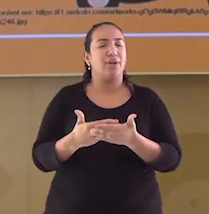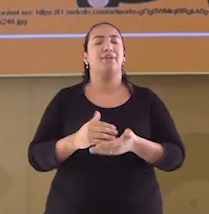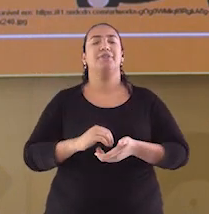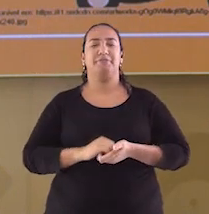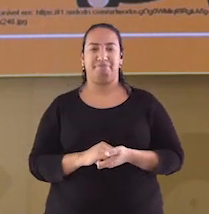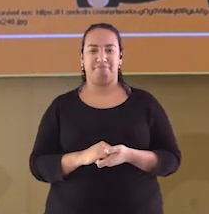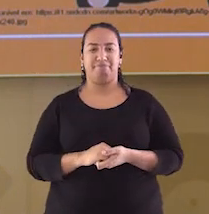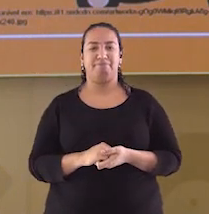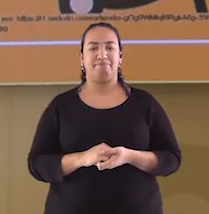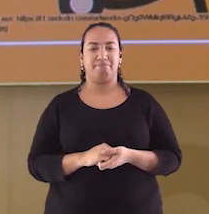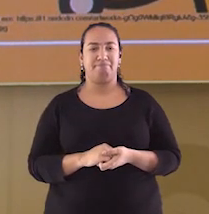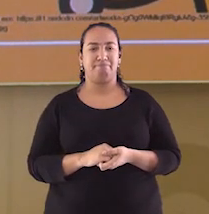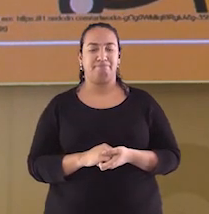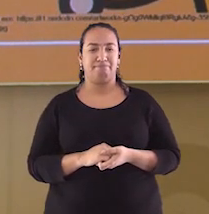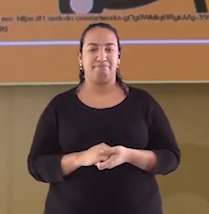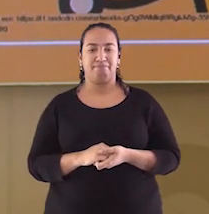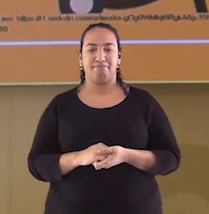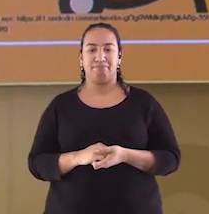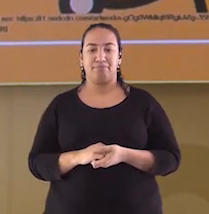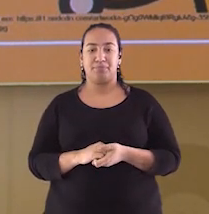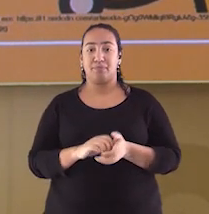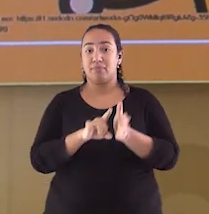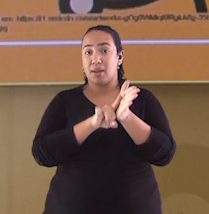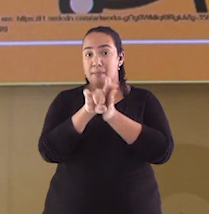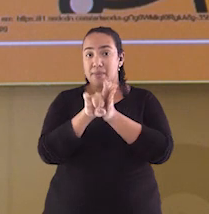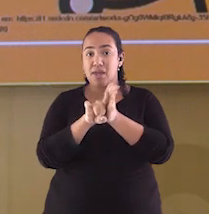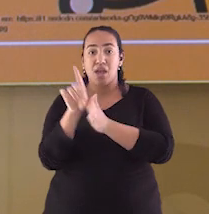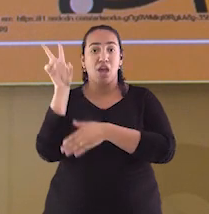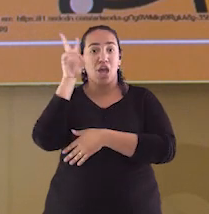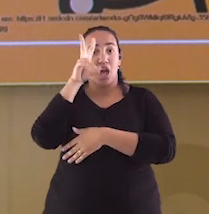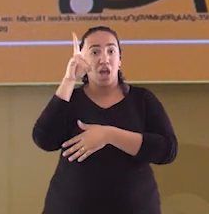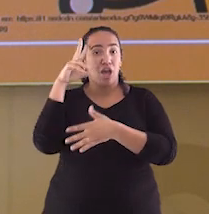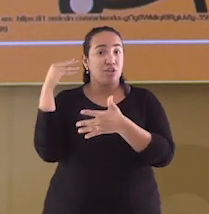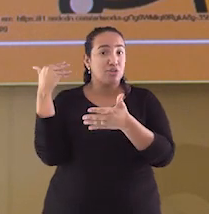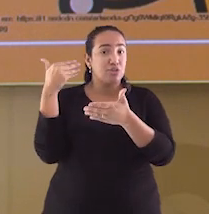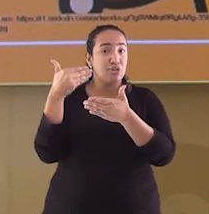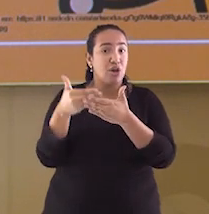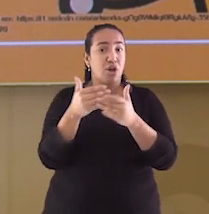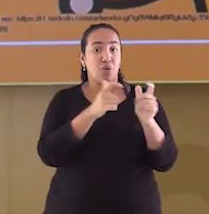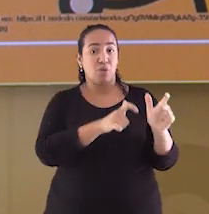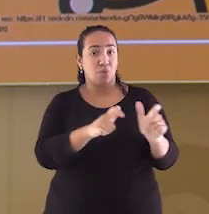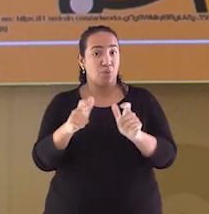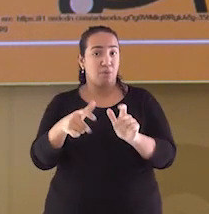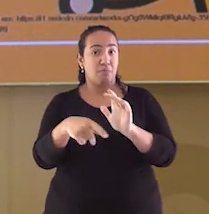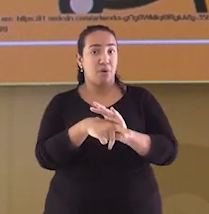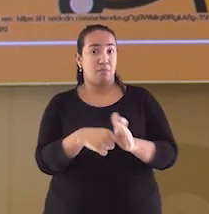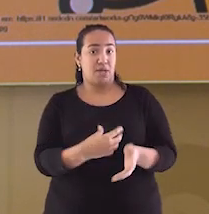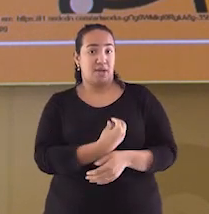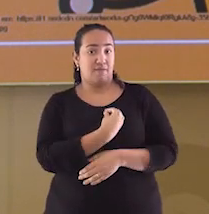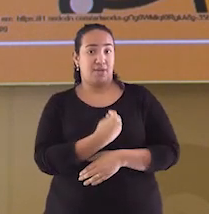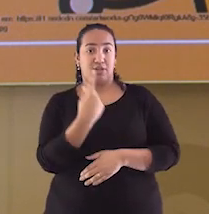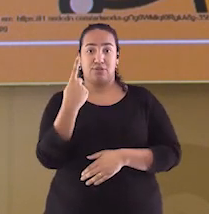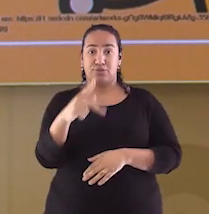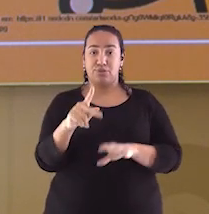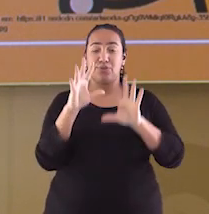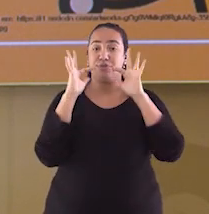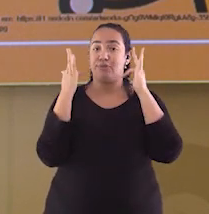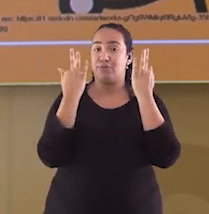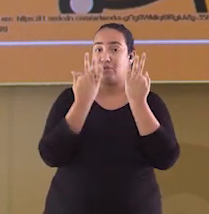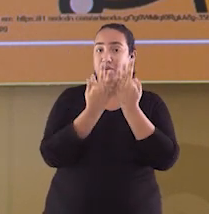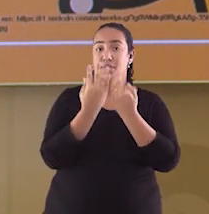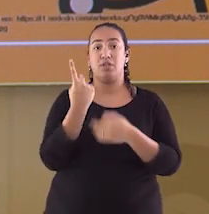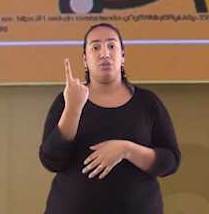gente conhecer. Pesquise as histórias dos lugares que fazem parte da sua vida e de sua família. Pode ser